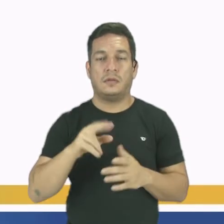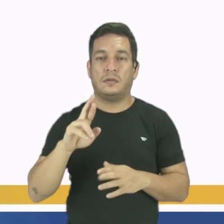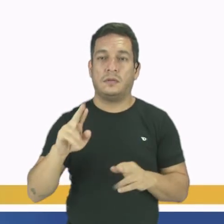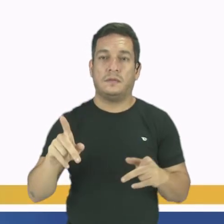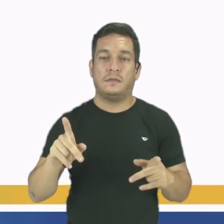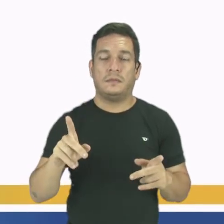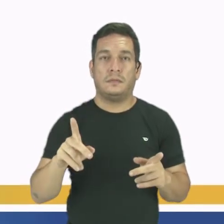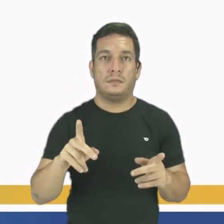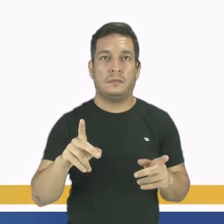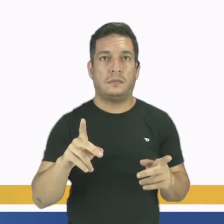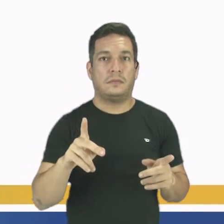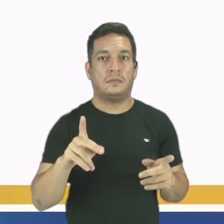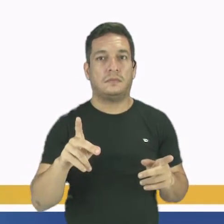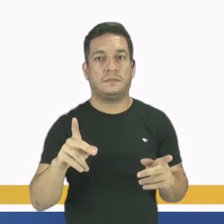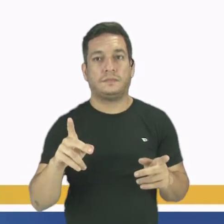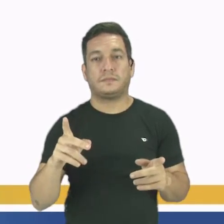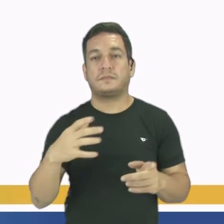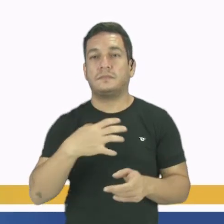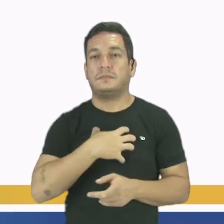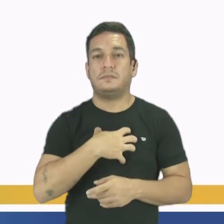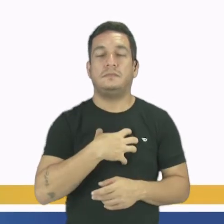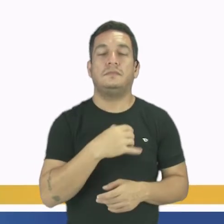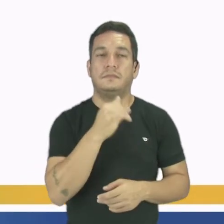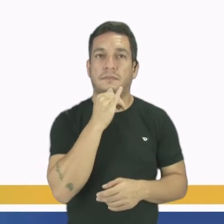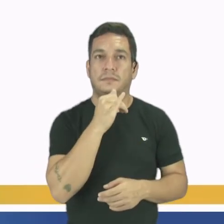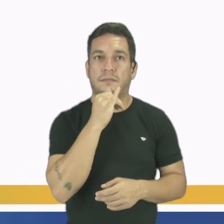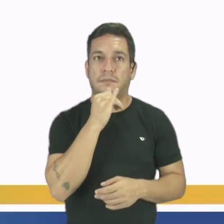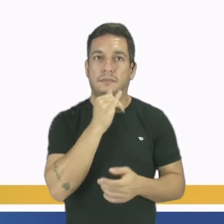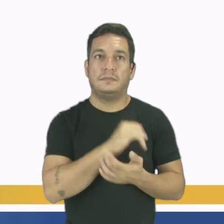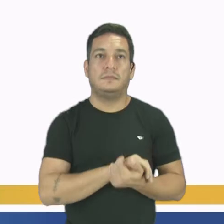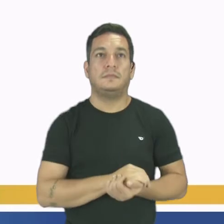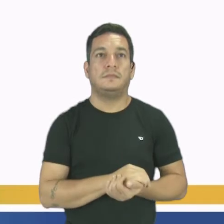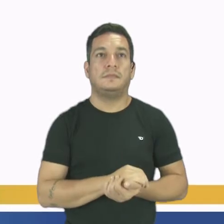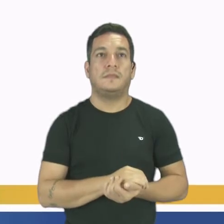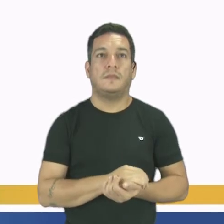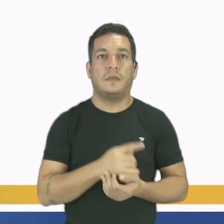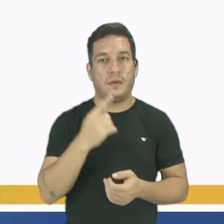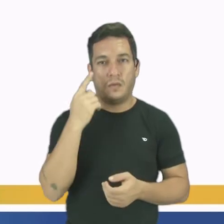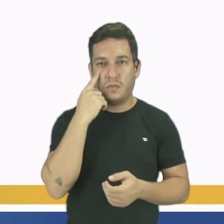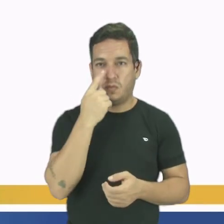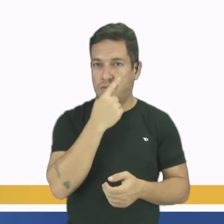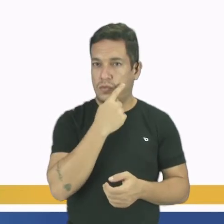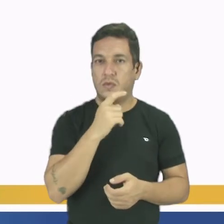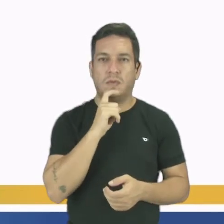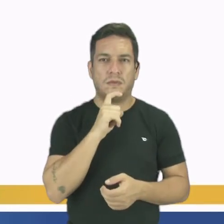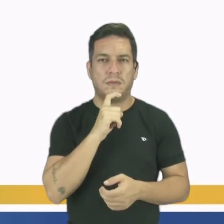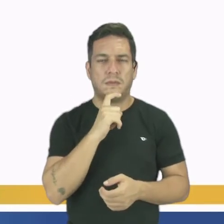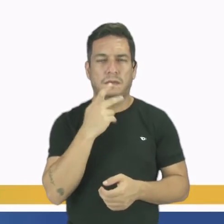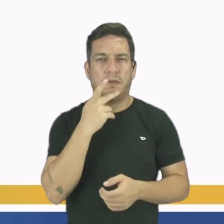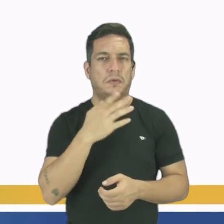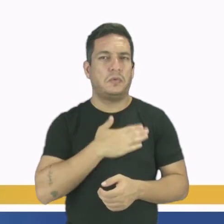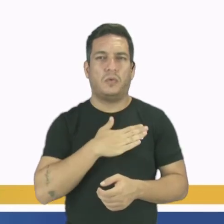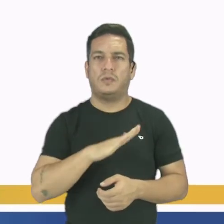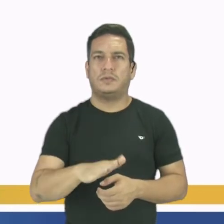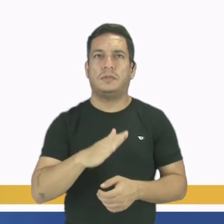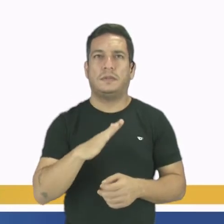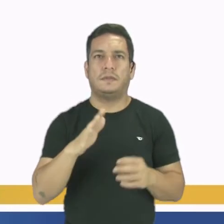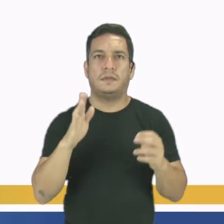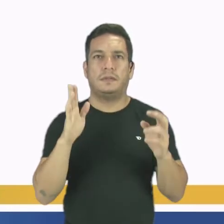tá? Então, aqui no exemplo, com aqueles olhos frios, disse que não gostava mais da